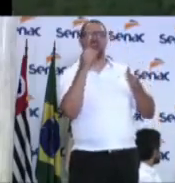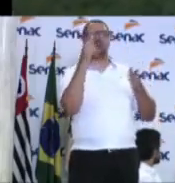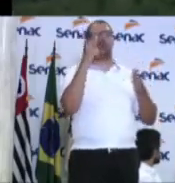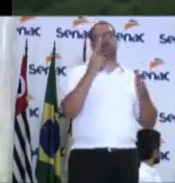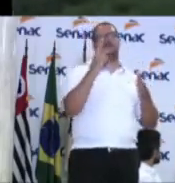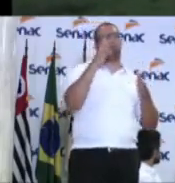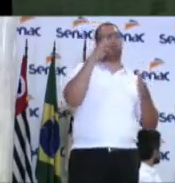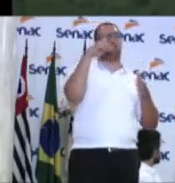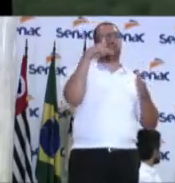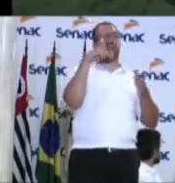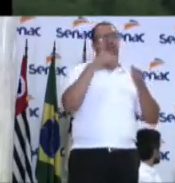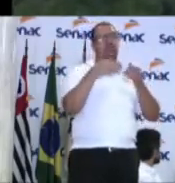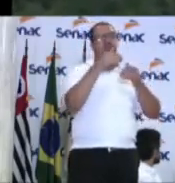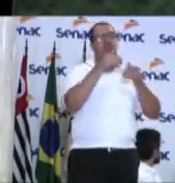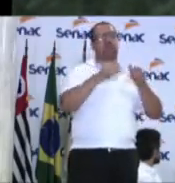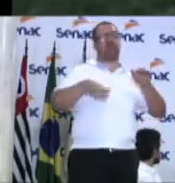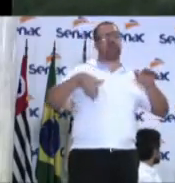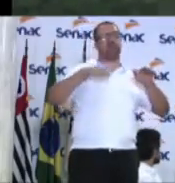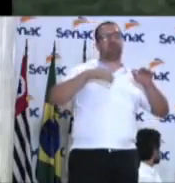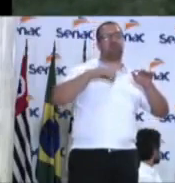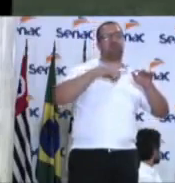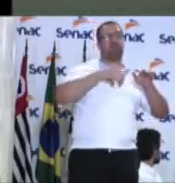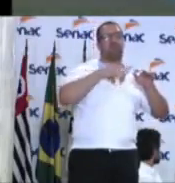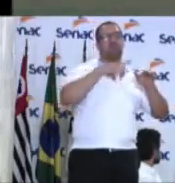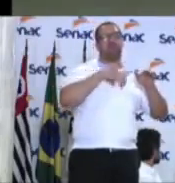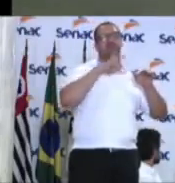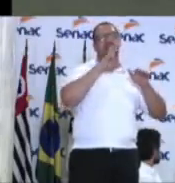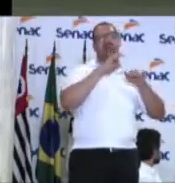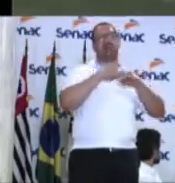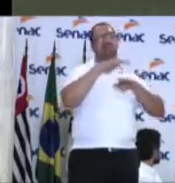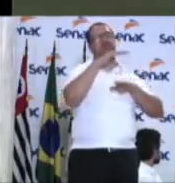com o mar tem mais 5. E é pra lá que é do rio.